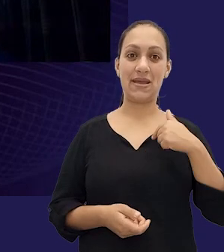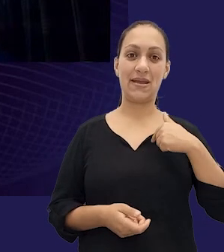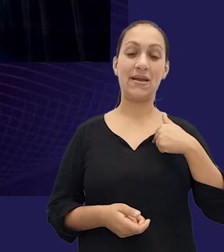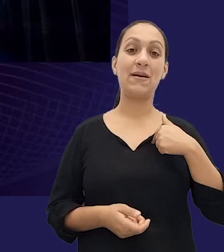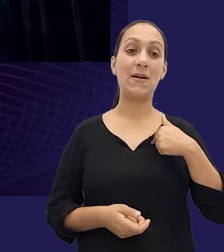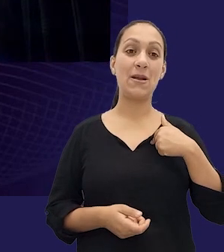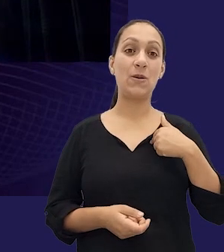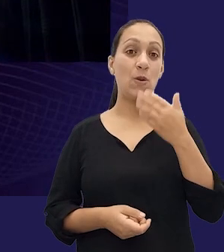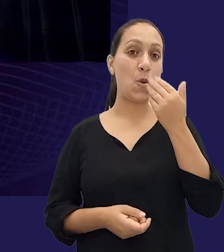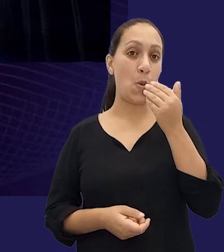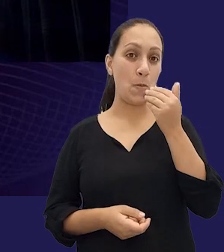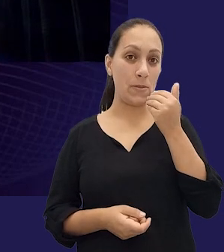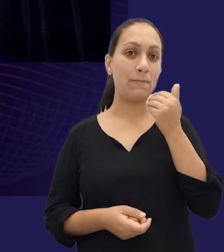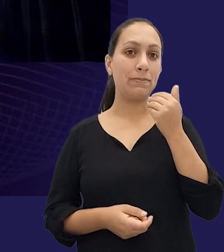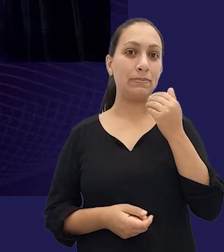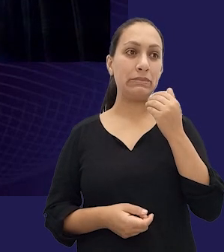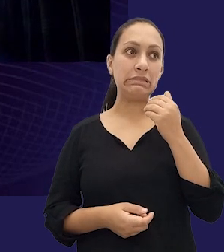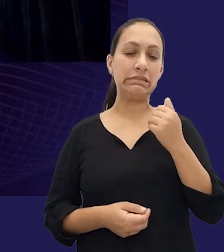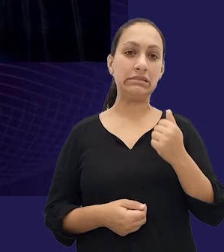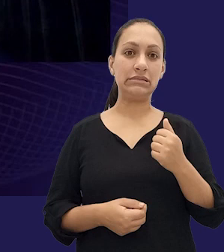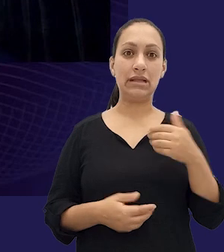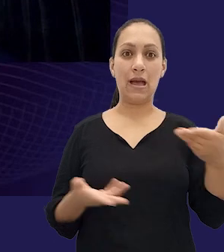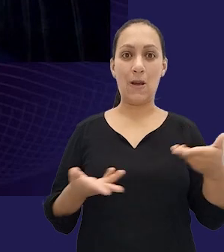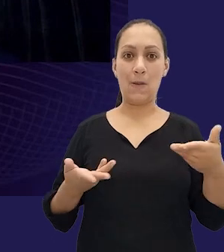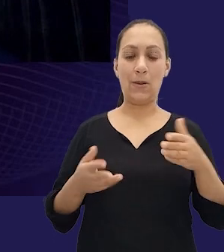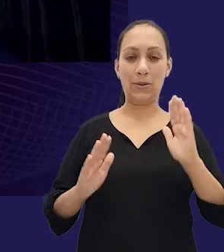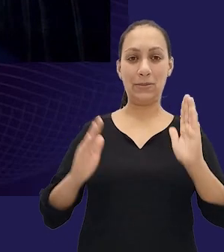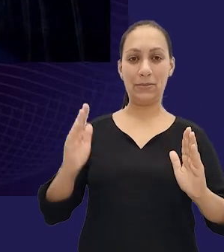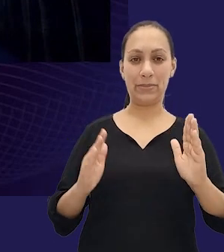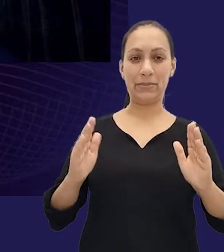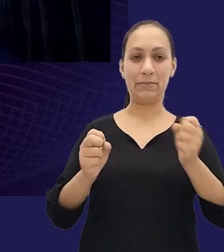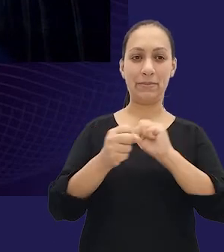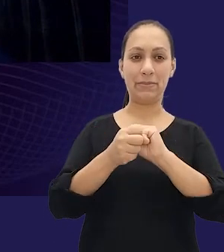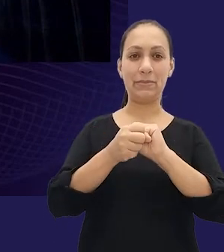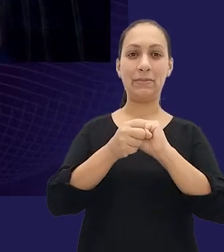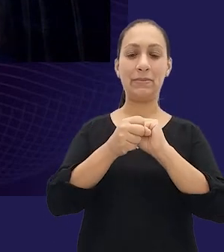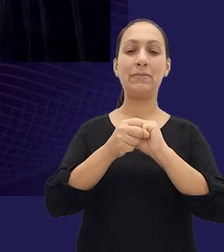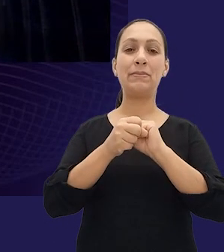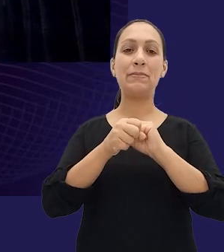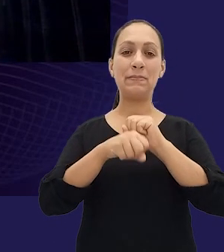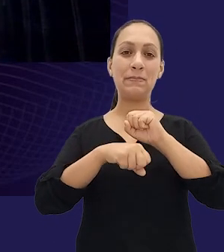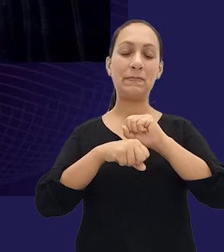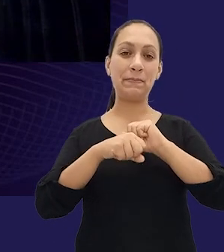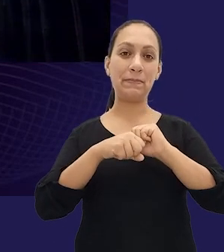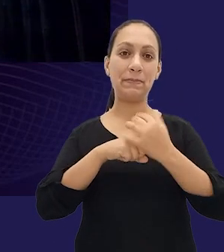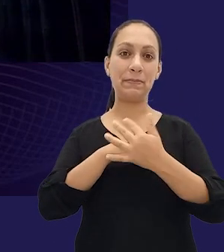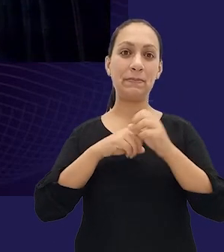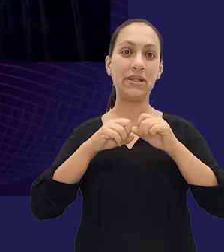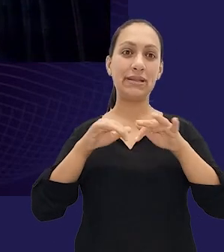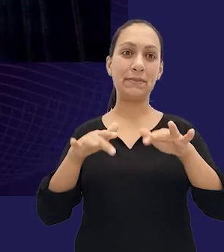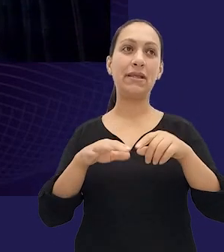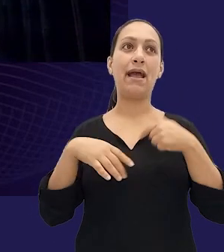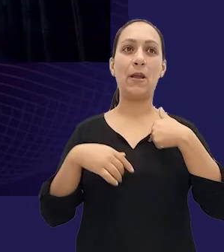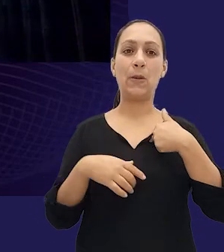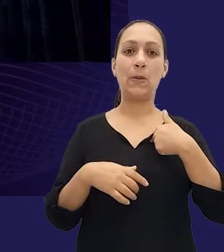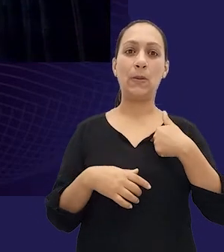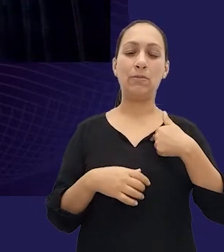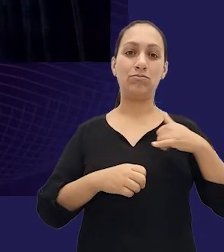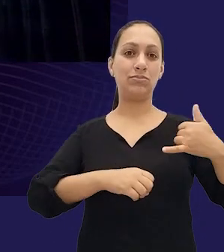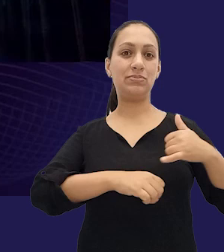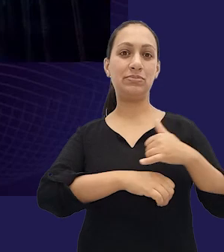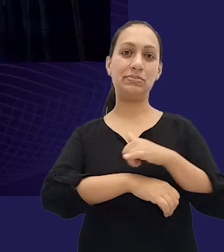Eu comi um pouquinho demais, eu acho, nesse tempo de pandemia, assim, que eu tive um ganhozinho, assim, de peso. Ultimamente eu